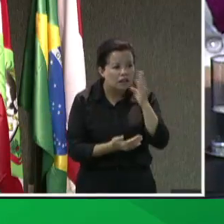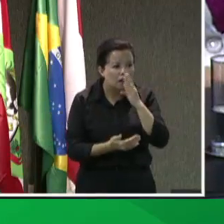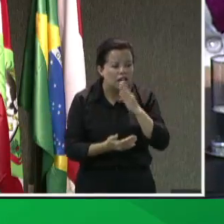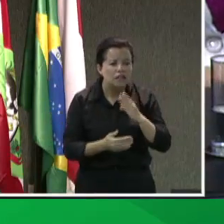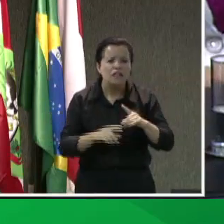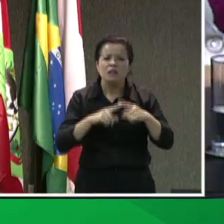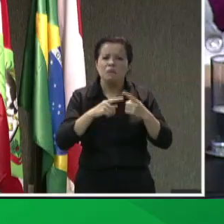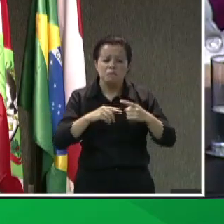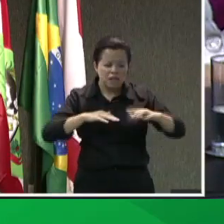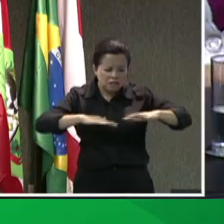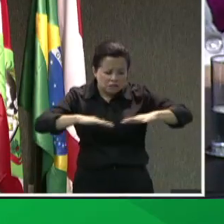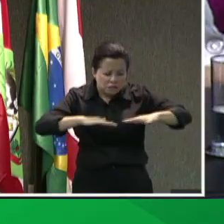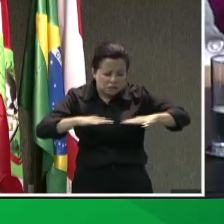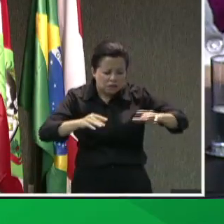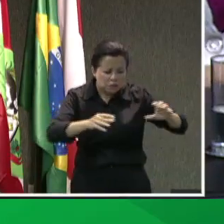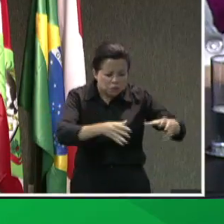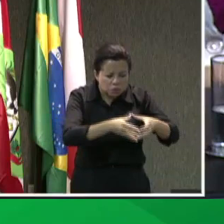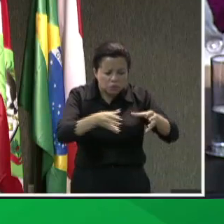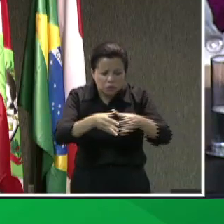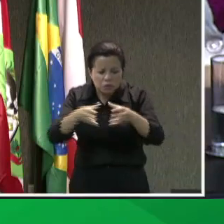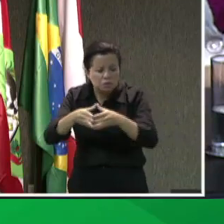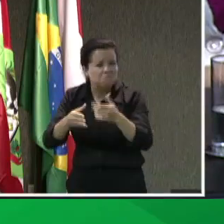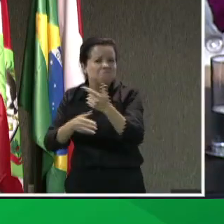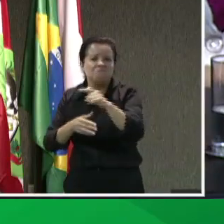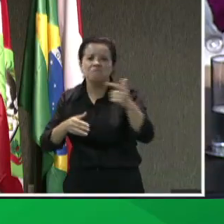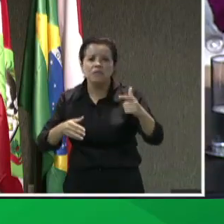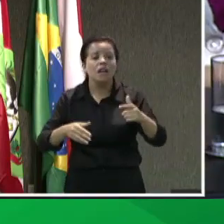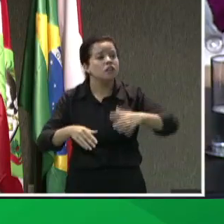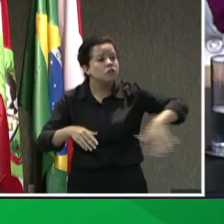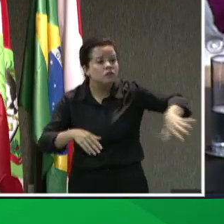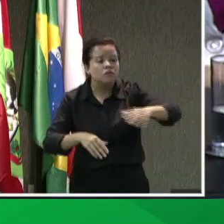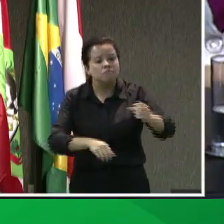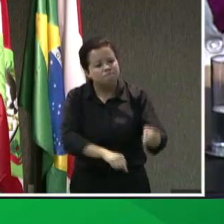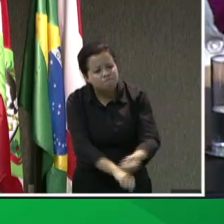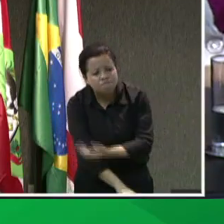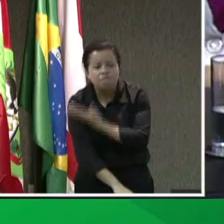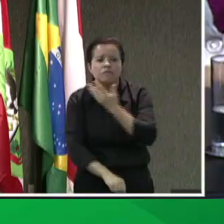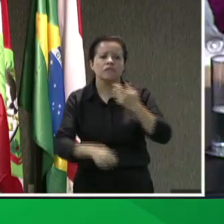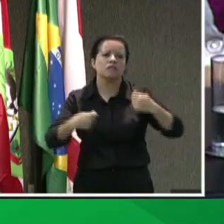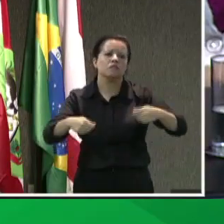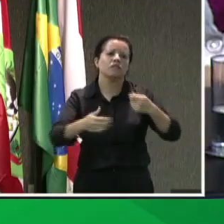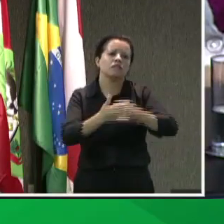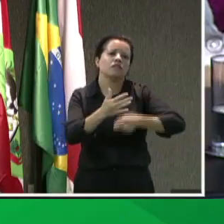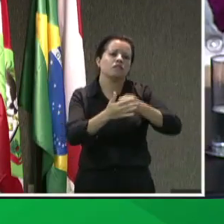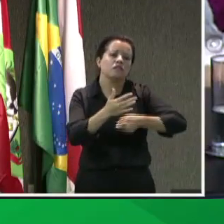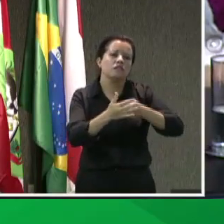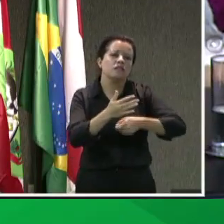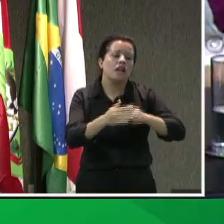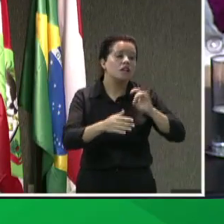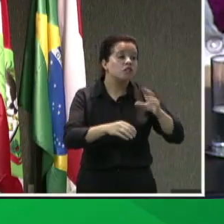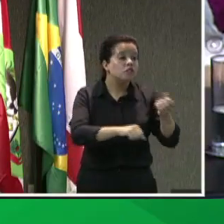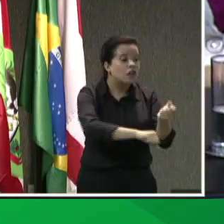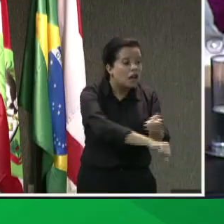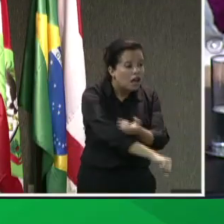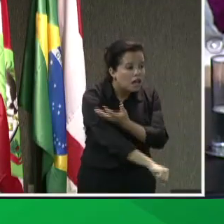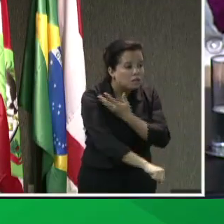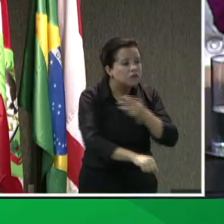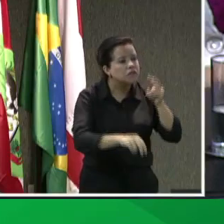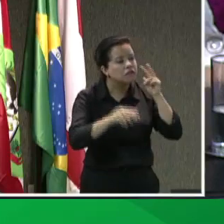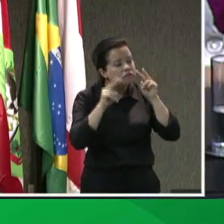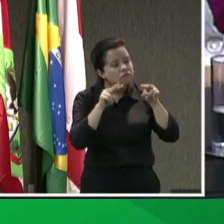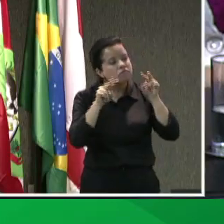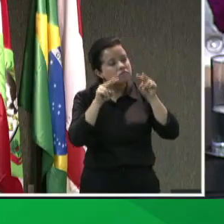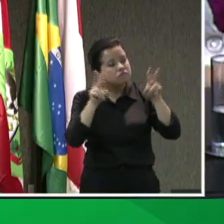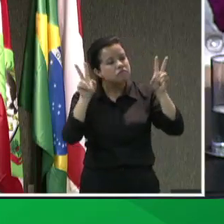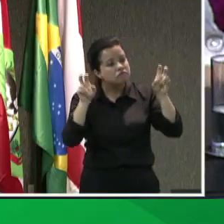Está na hora de nos unirmos e mobilizar. Está na hora de a gente se emocionar mais. Se emocionar não só vendo os assuntos, vendo os temas que a